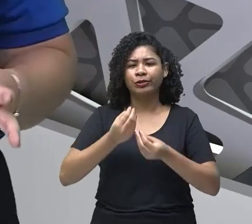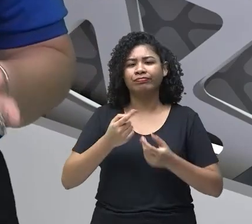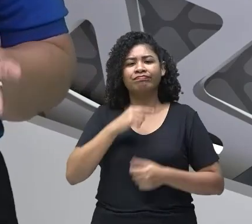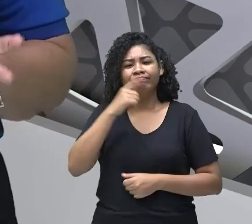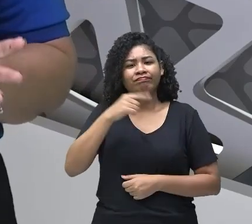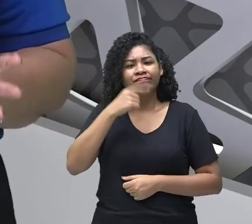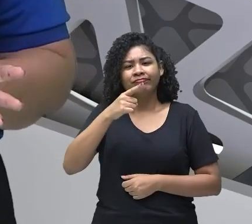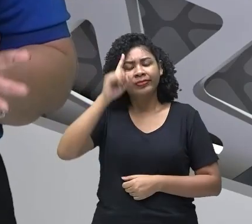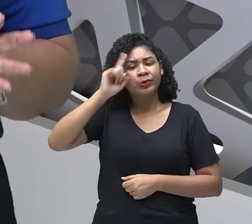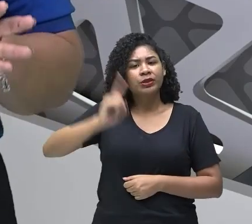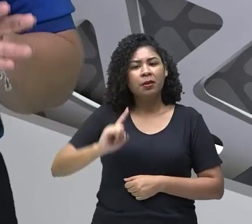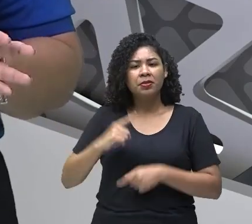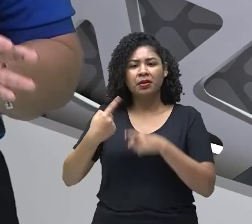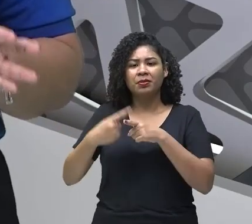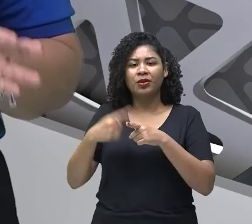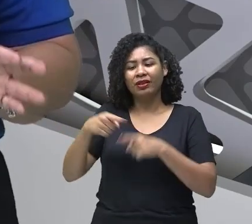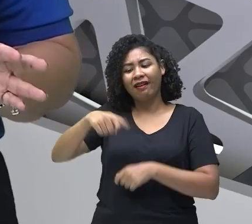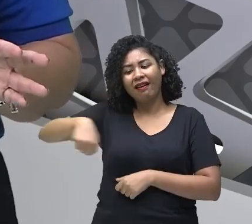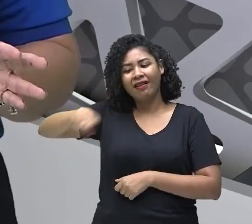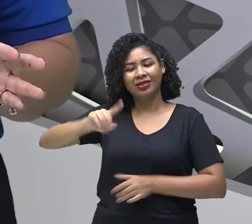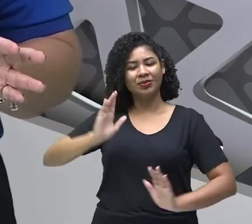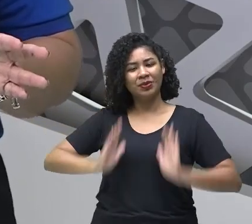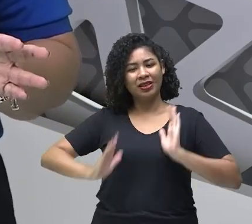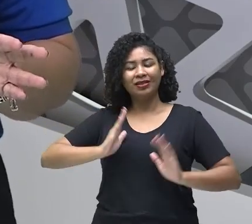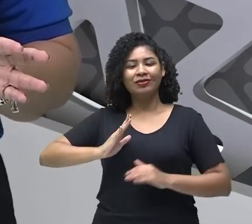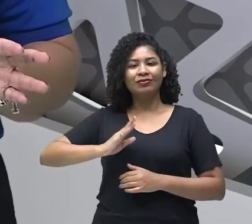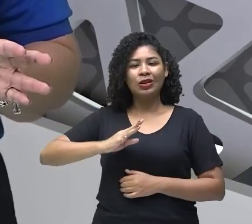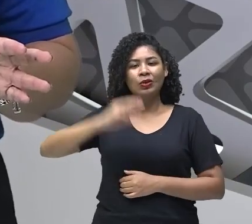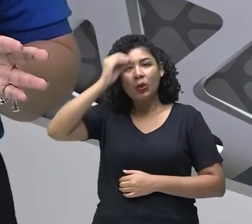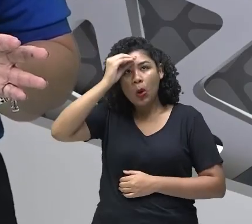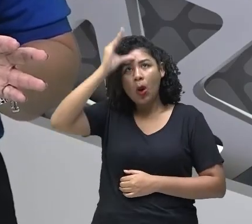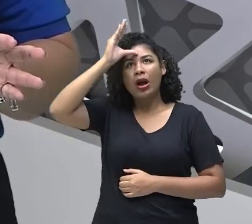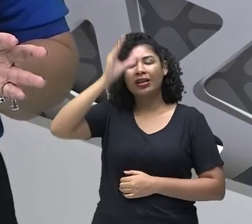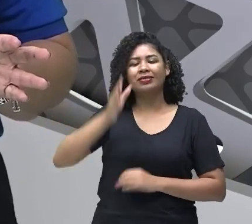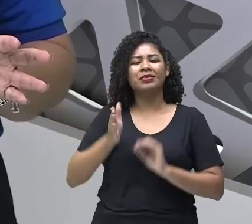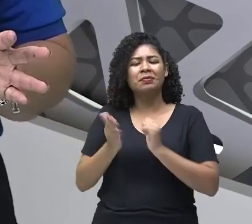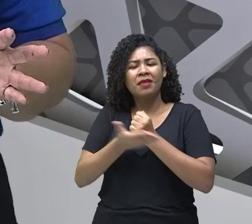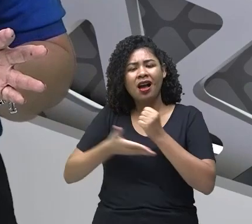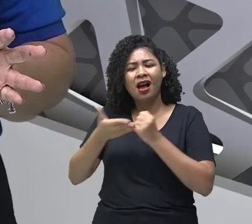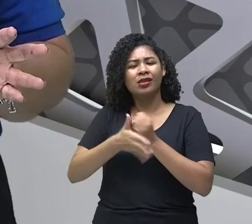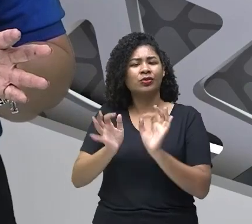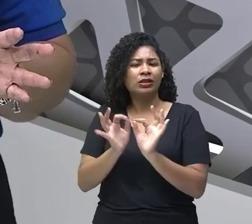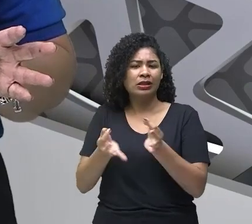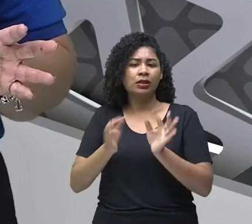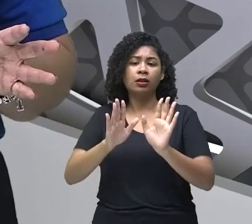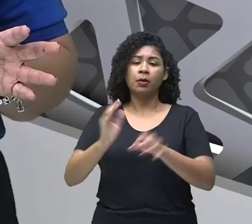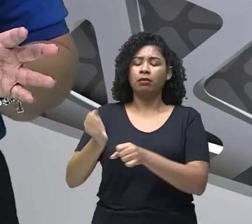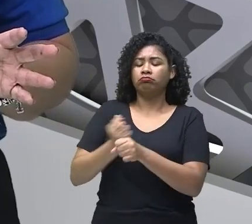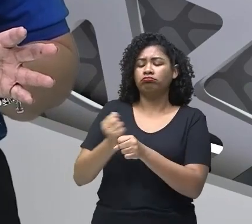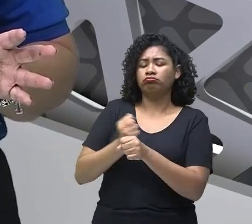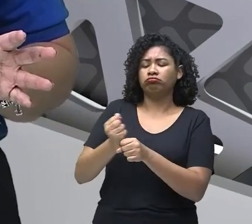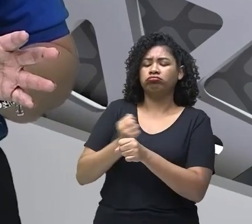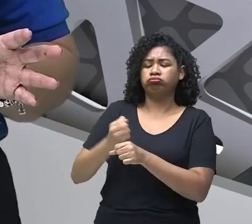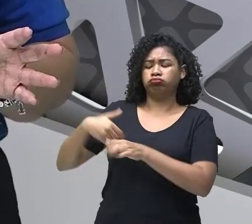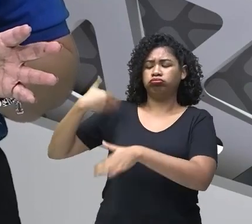por conta do conhecimento daquela época. É lógico que os anos foram passando, novas descobertas